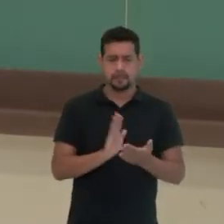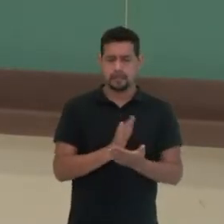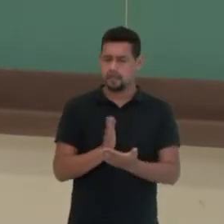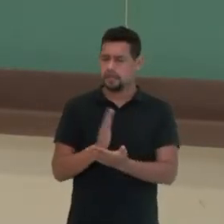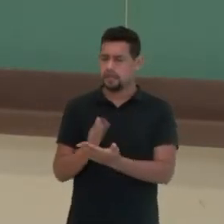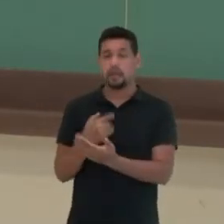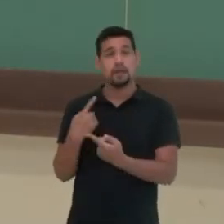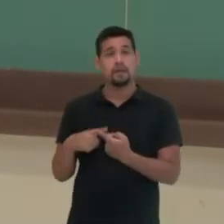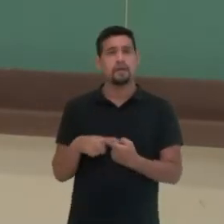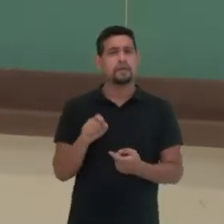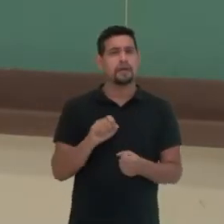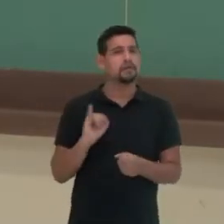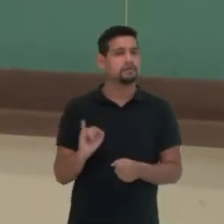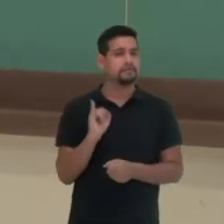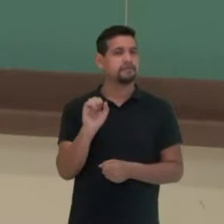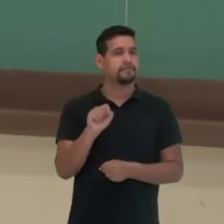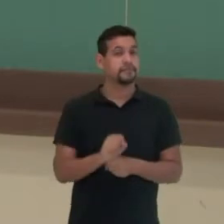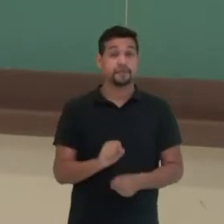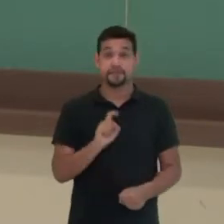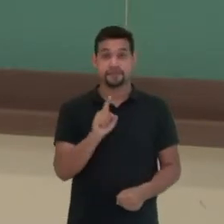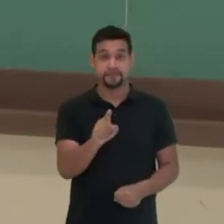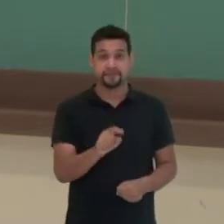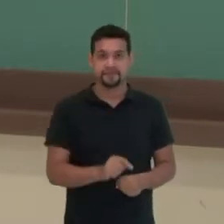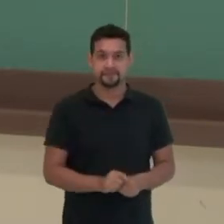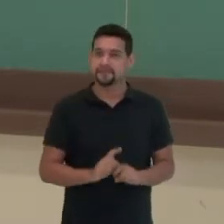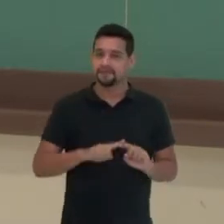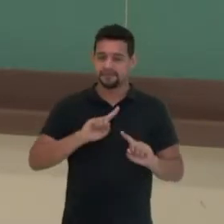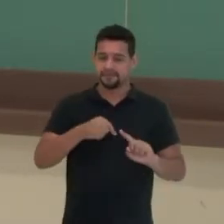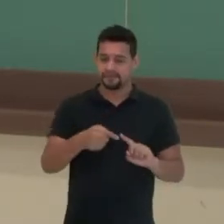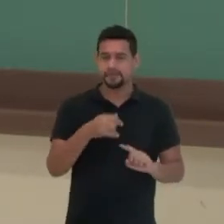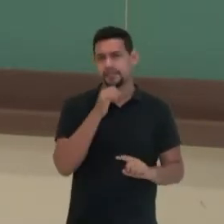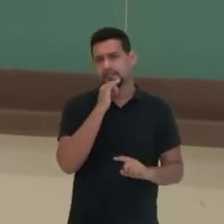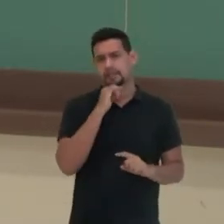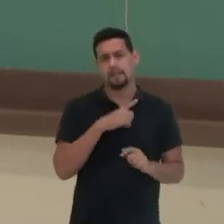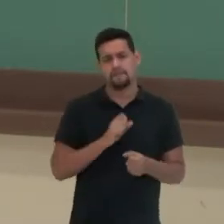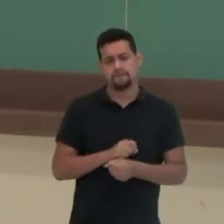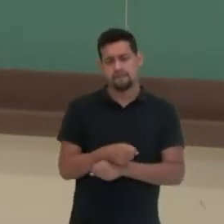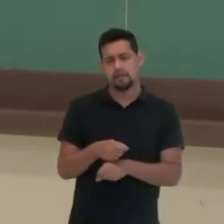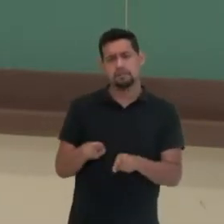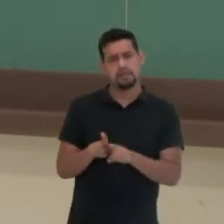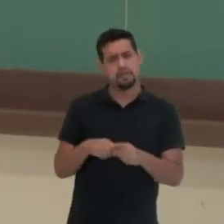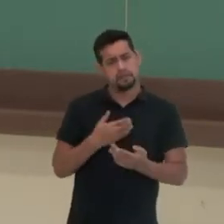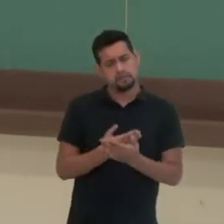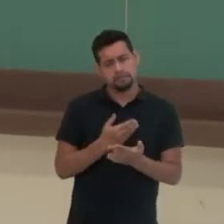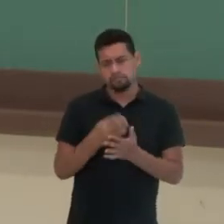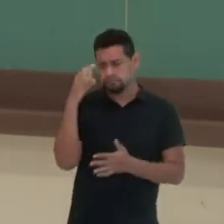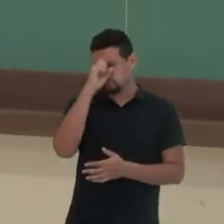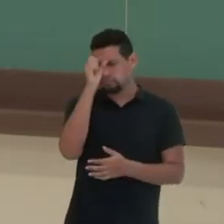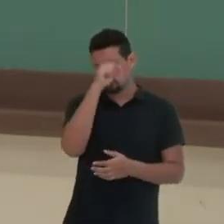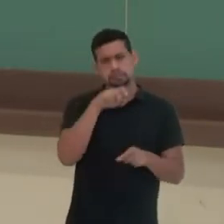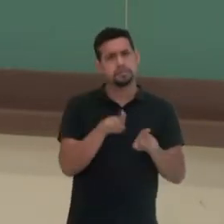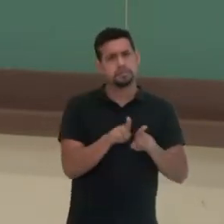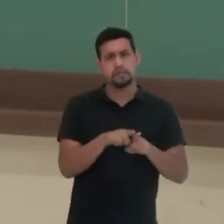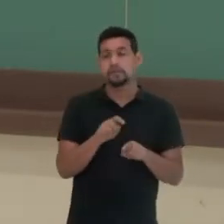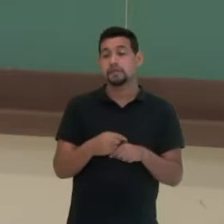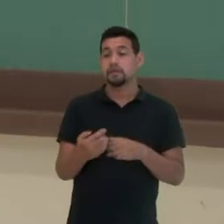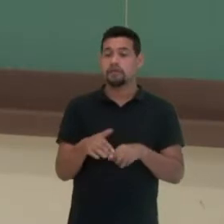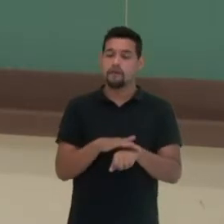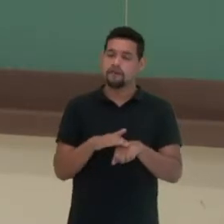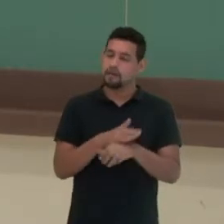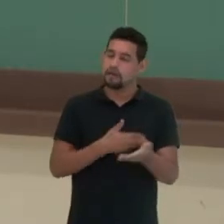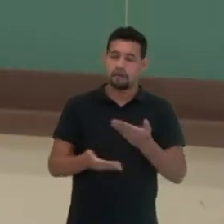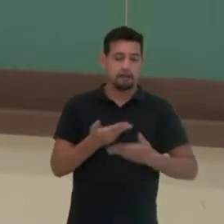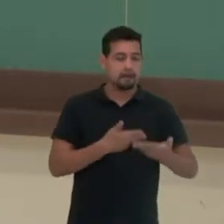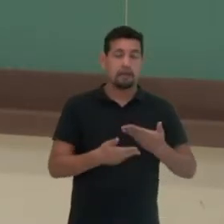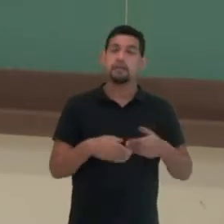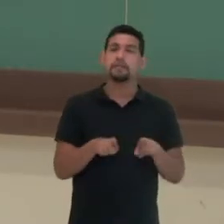caderno, porque é muito importante para você depois, né, reforçar os teus estudos, para você ir consultar aquilo que você estudou